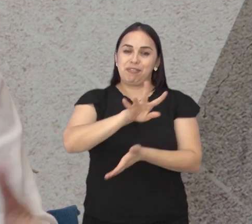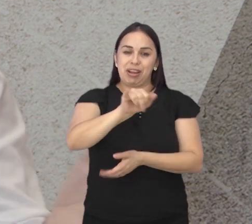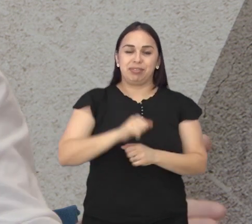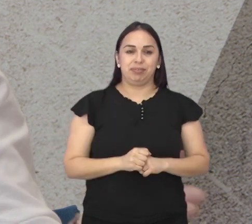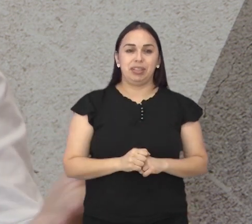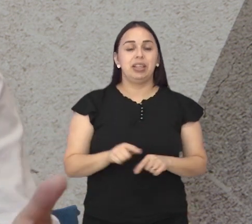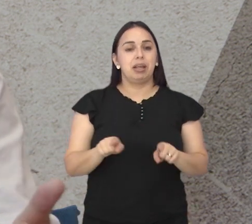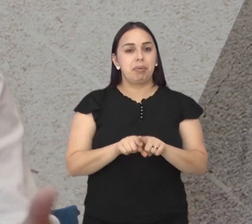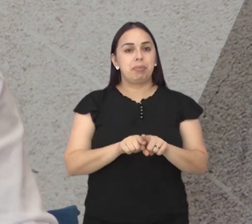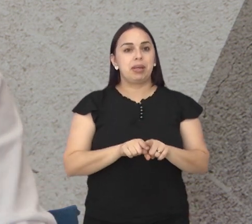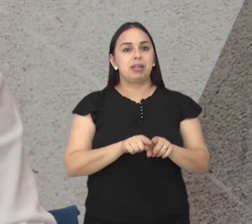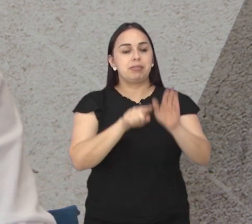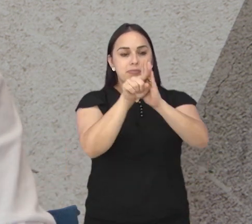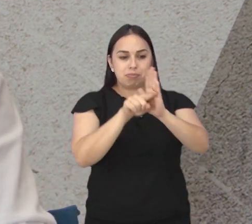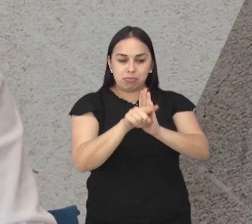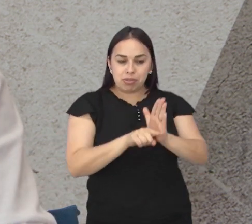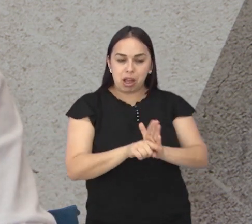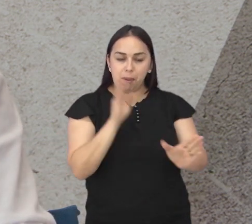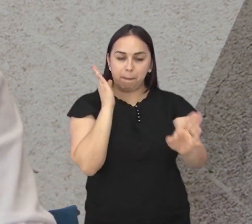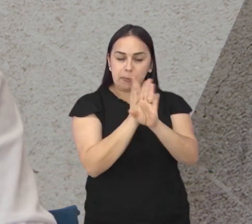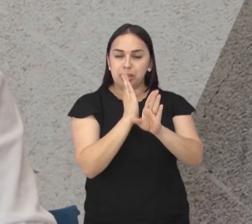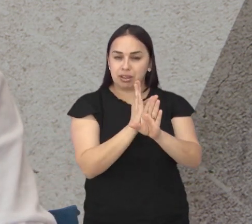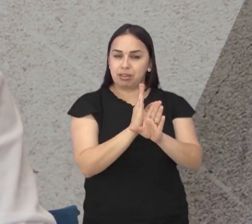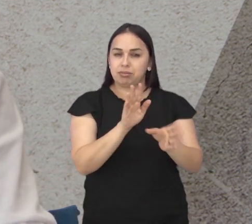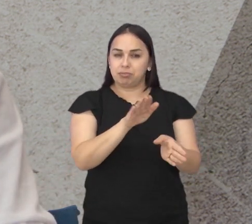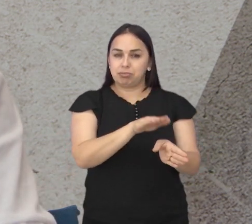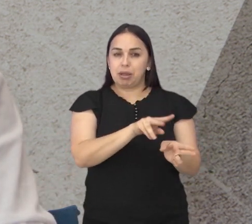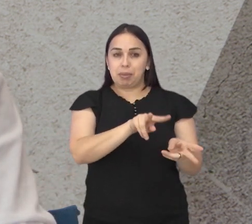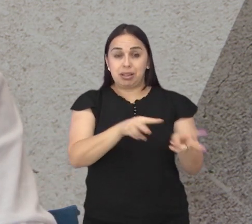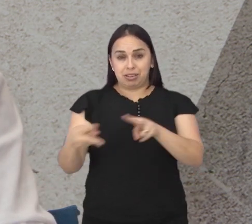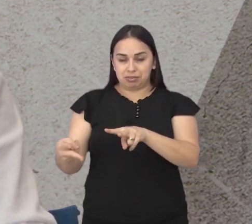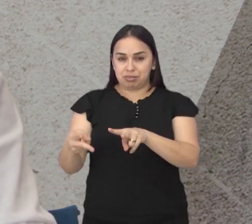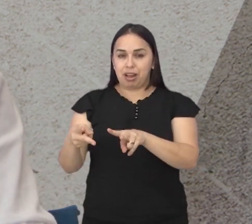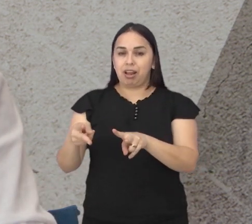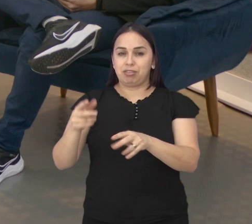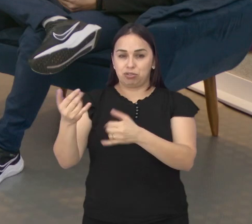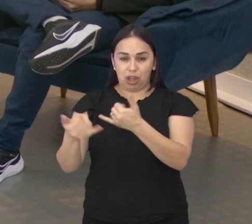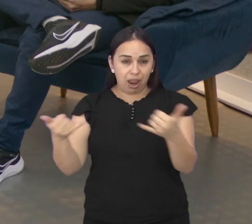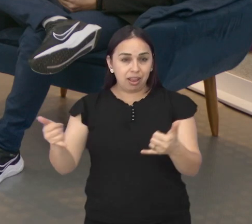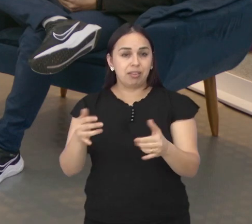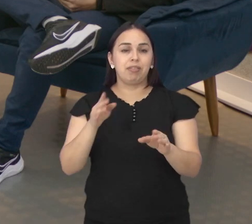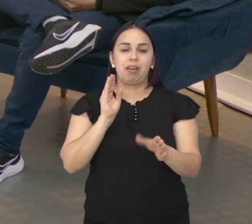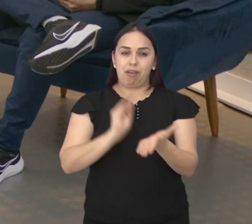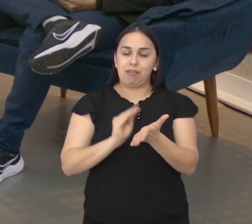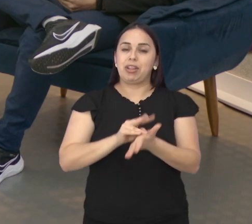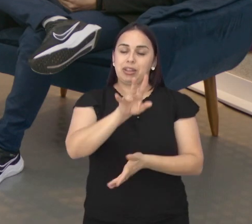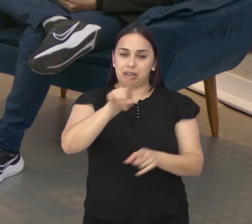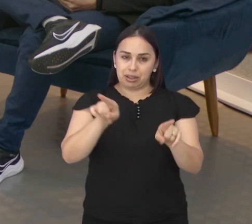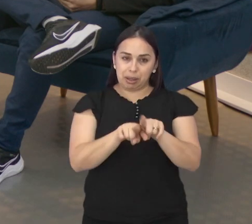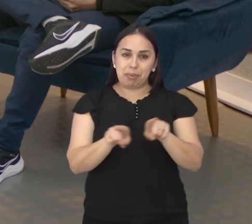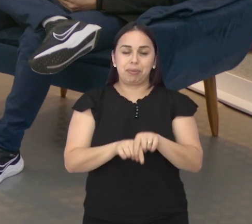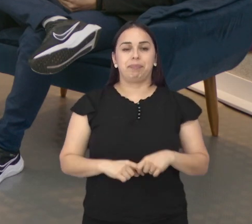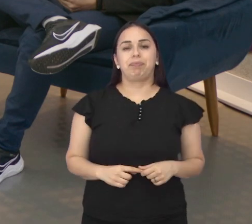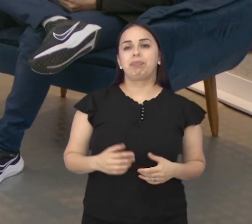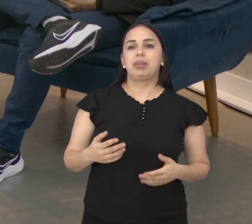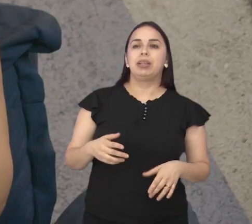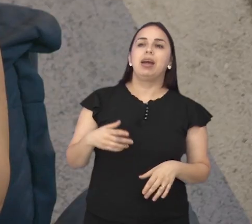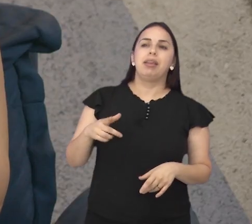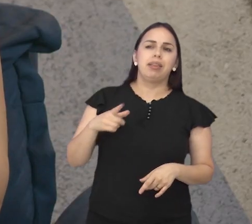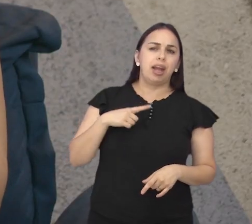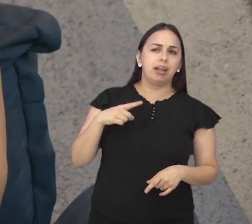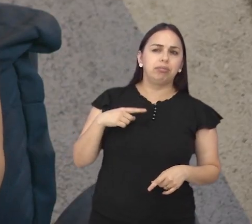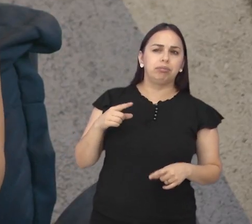também. E na área de diagnóstico de veículos elétricos e híbridos. Roberto, existem, assim, tipos